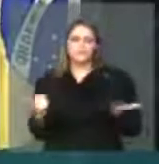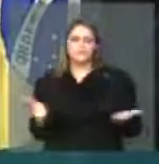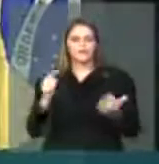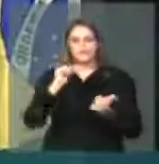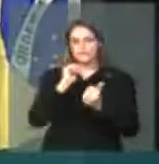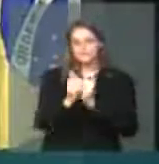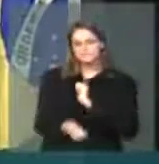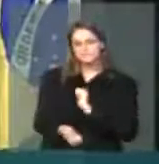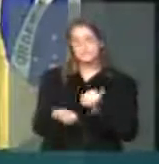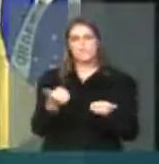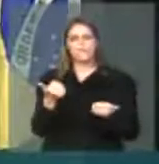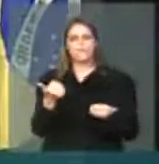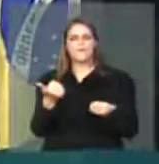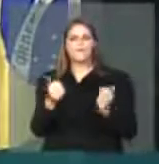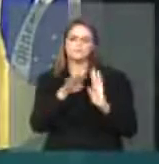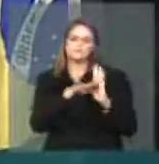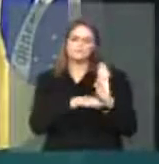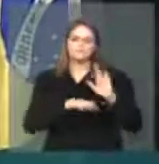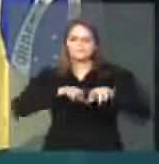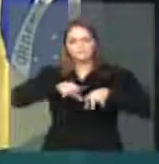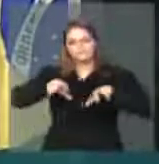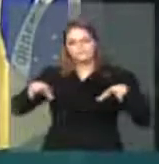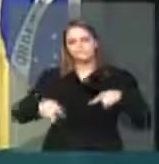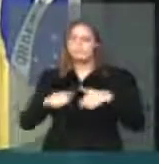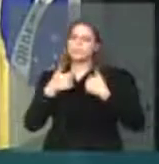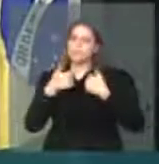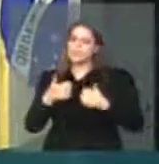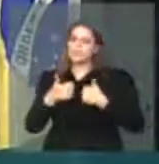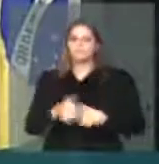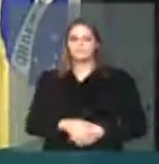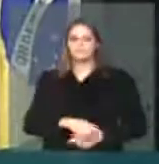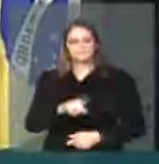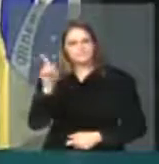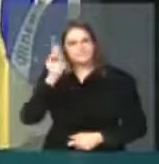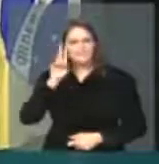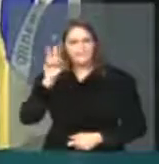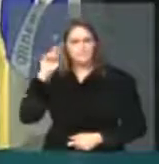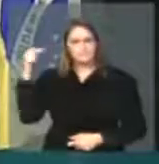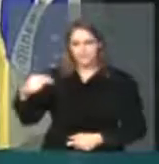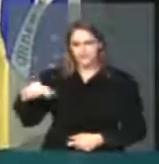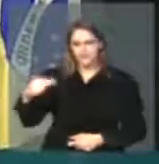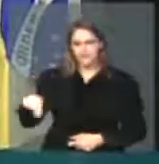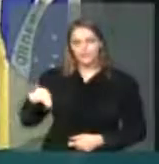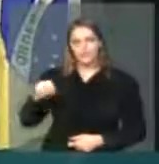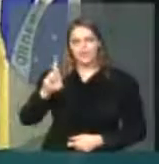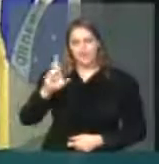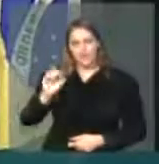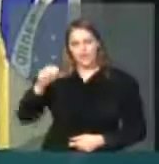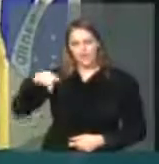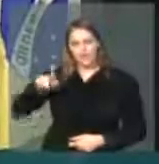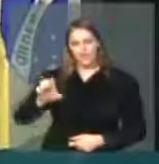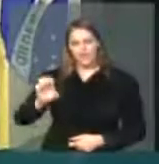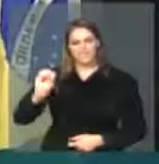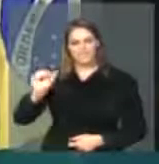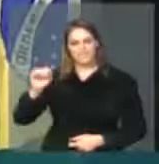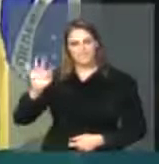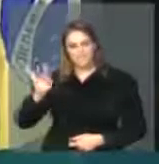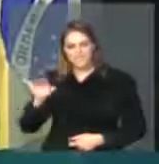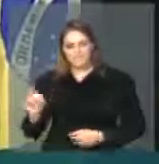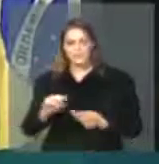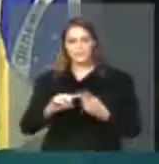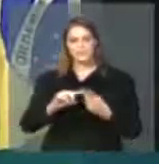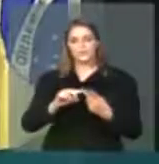esporte, sempre com a mais alta qualidade. Quem não se lembra de Senhorzinho Malta, de Roque Santeiro, do nobre prefeito